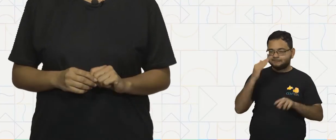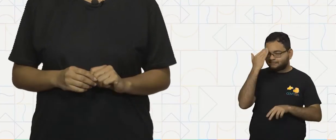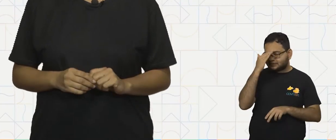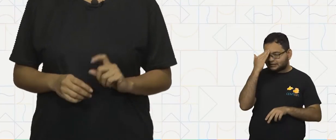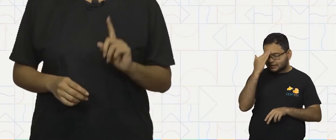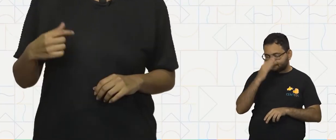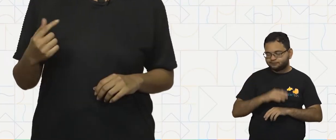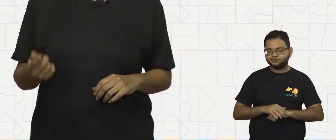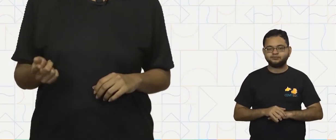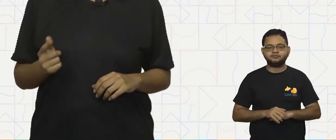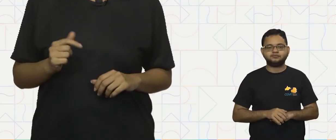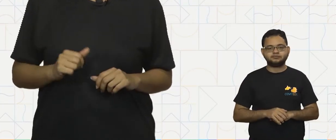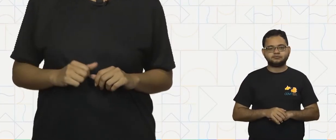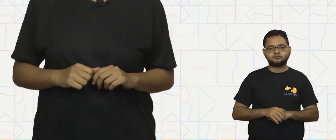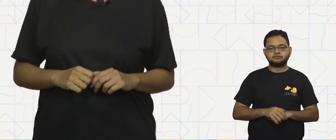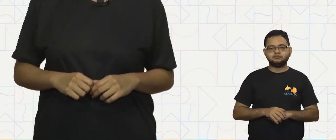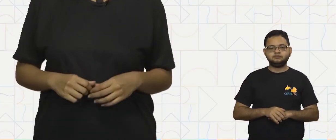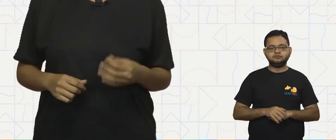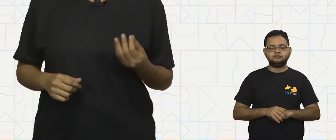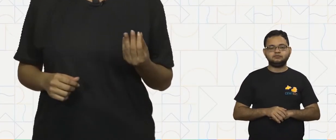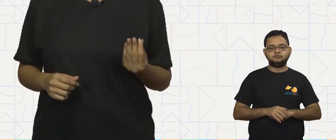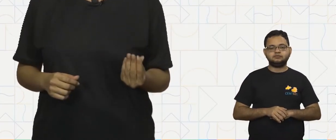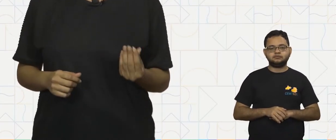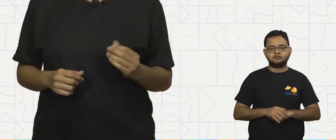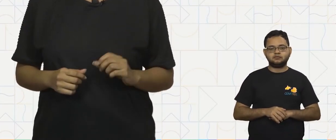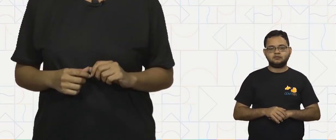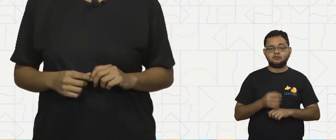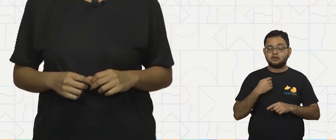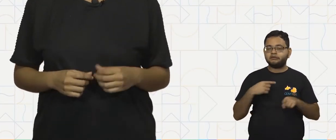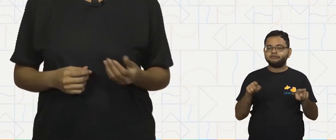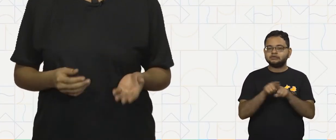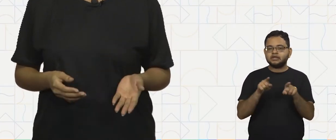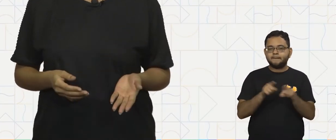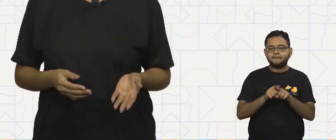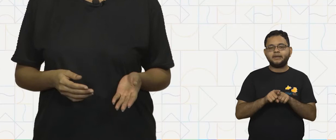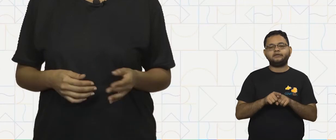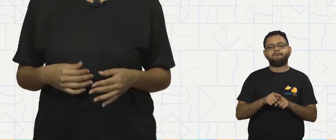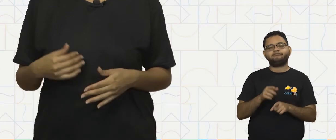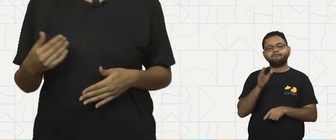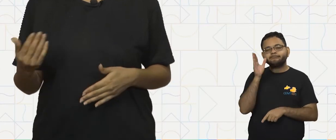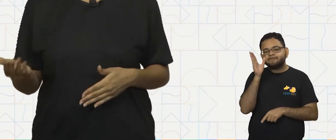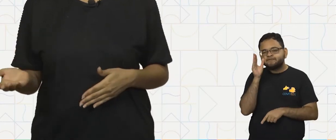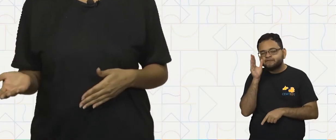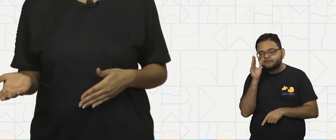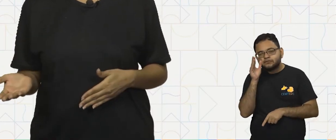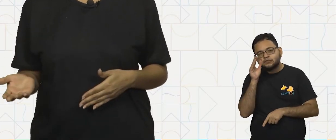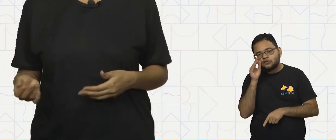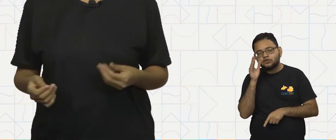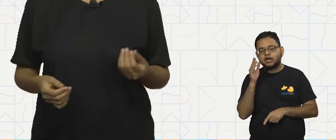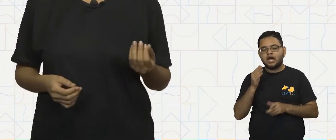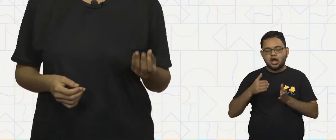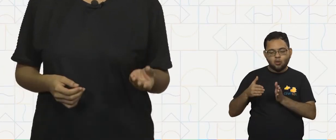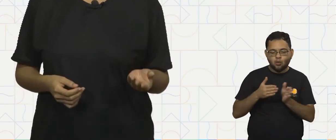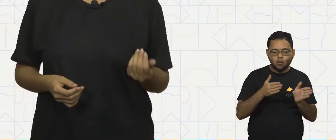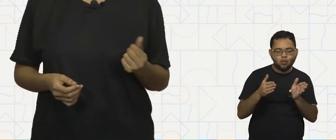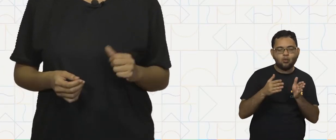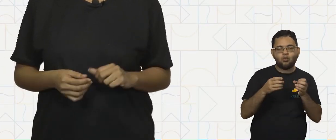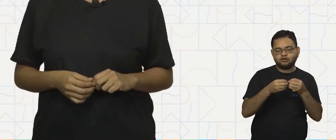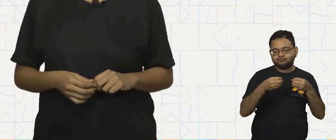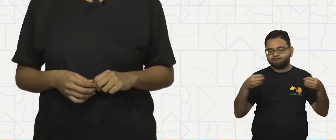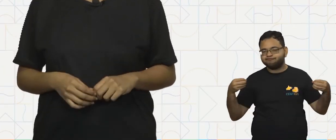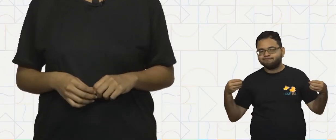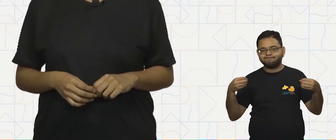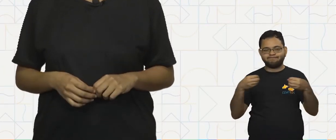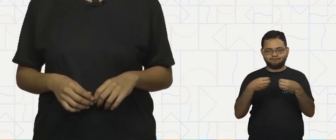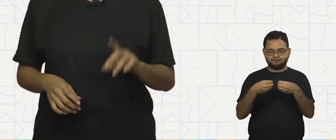das paisagens, mas também ajudam na observação de localizações, de percursos e distâncias de um